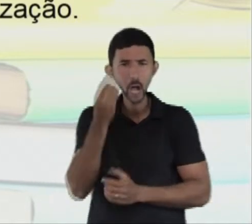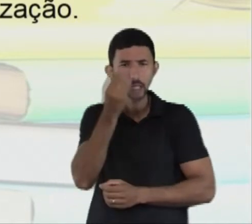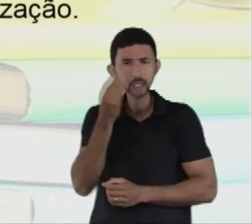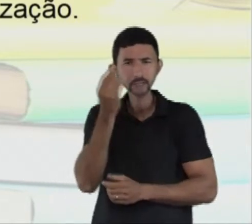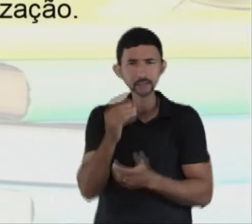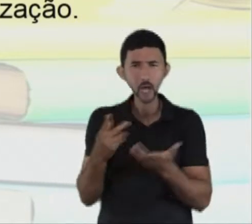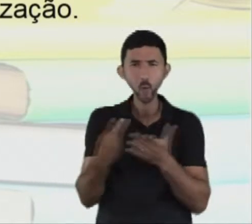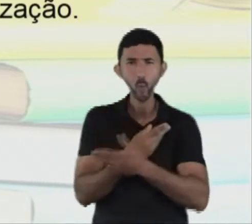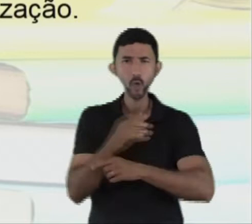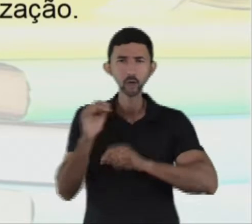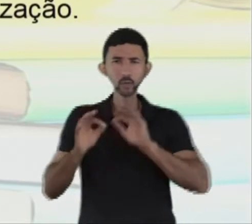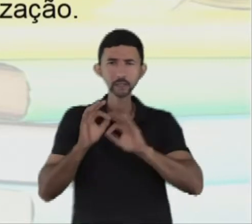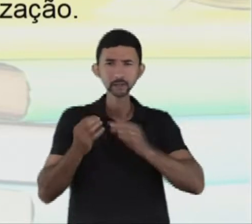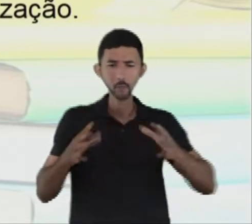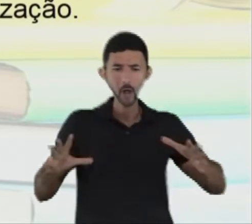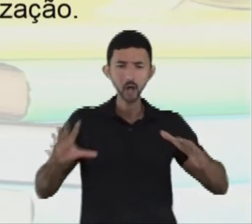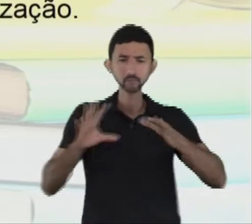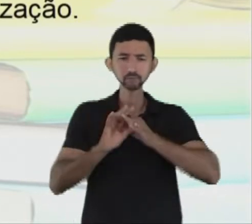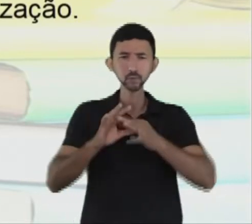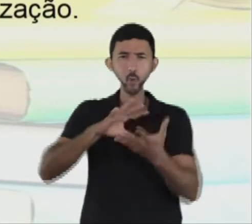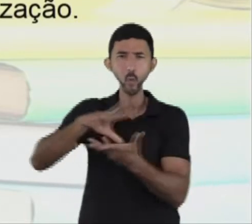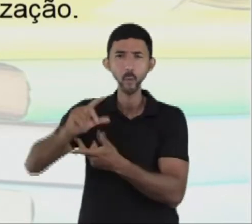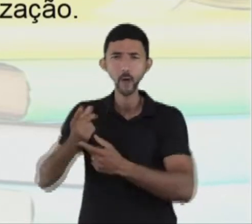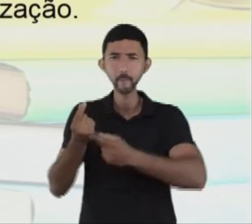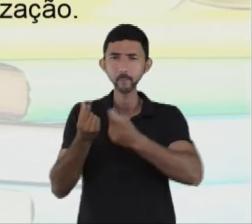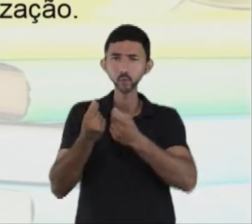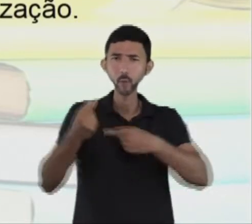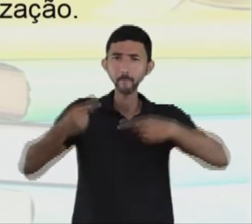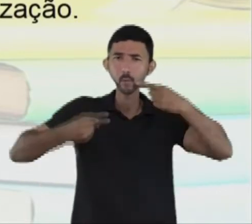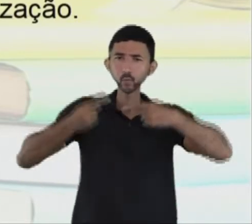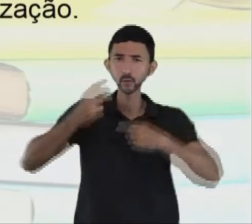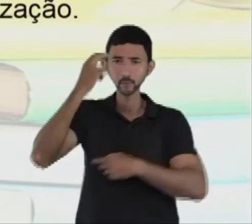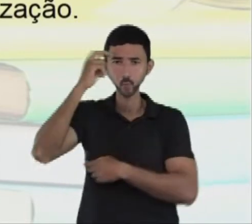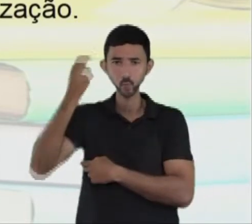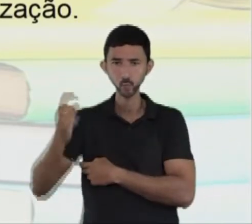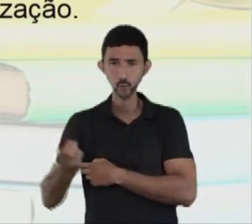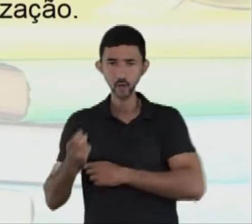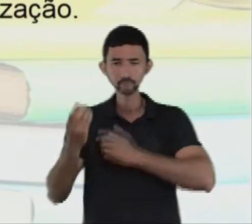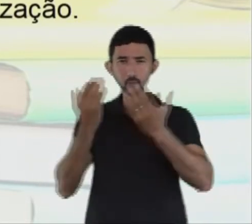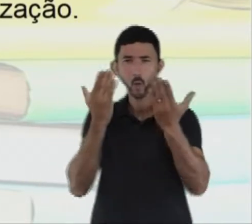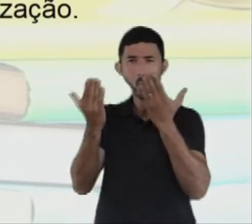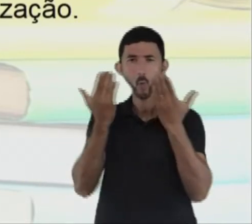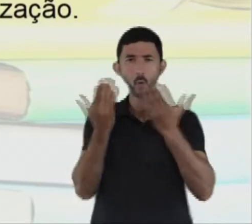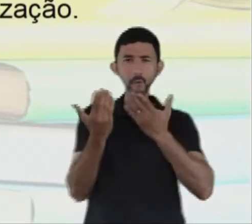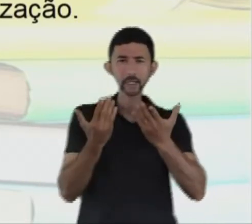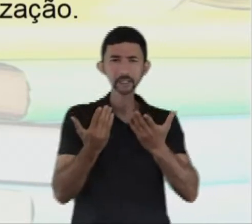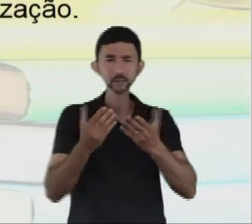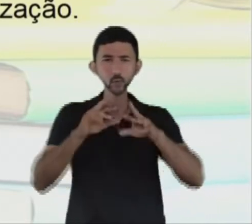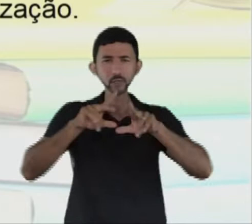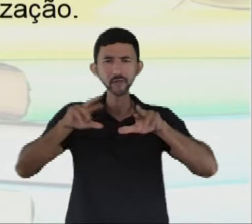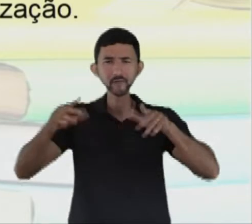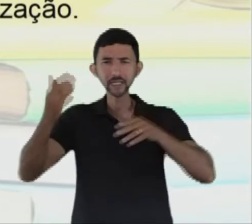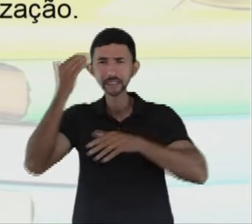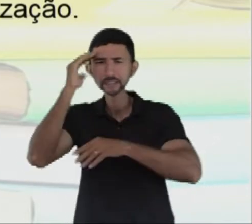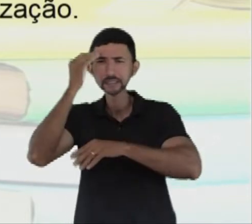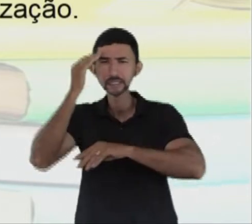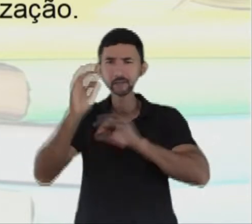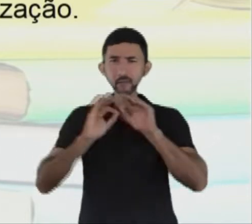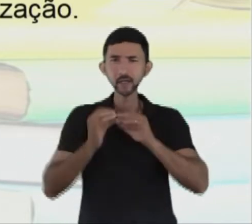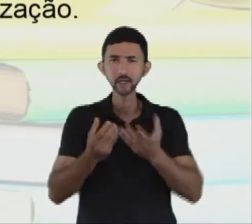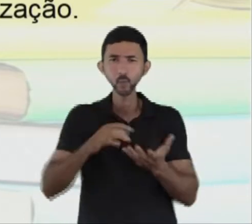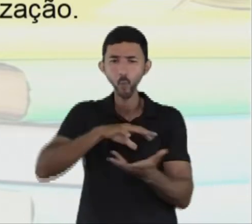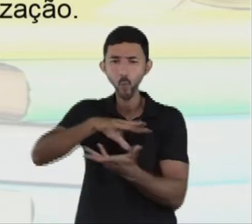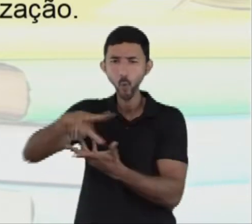para compreender a integração mundial, econômica, política e cultural, comparando as diferentes interpretações, globalização